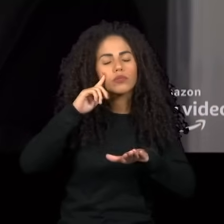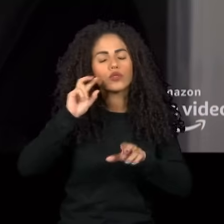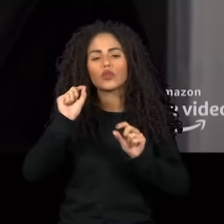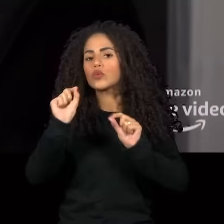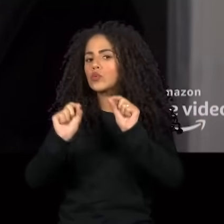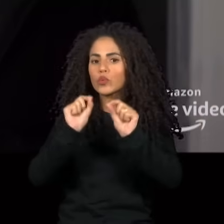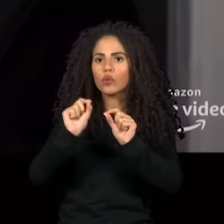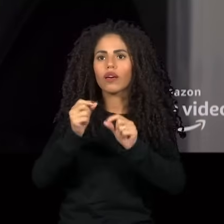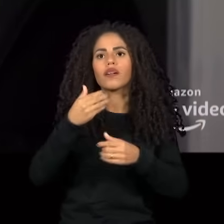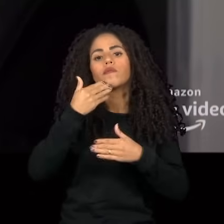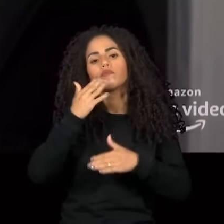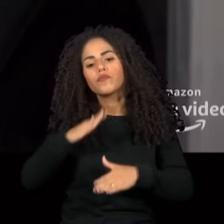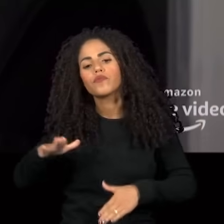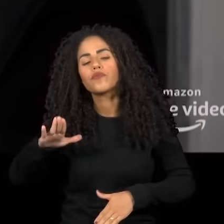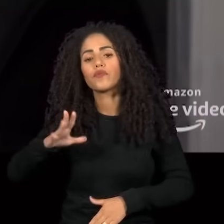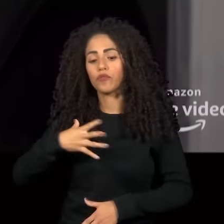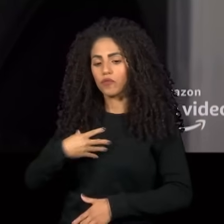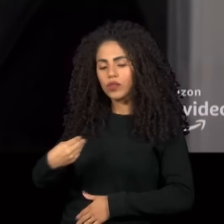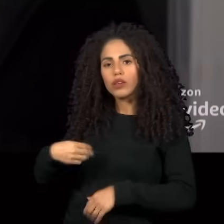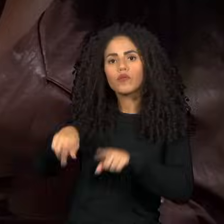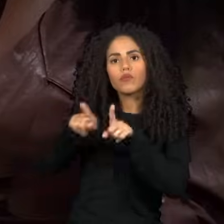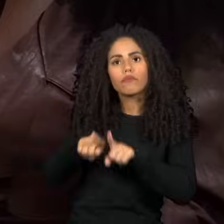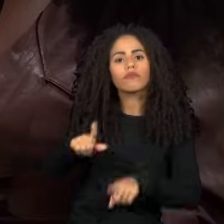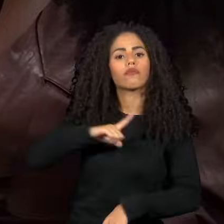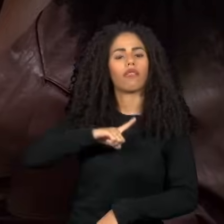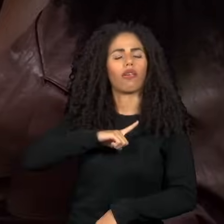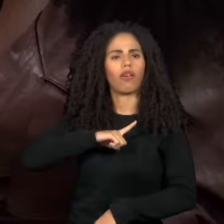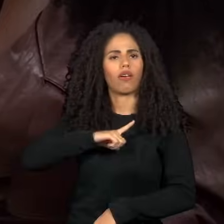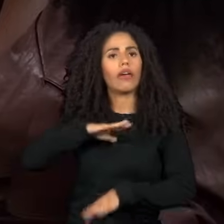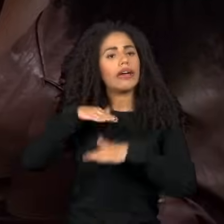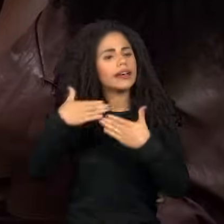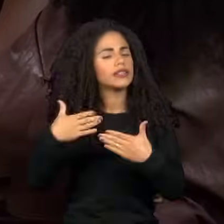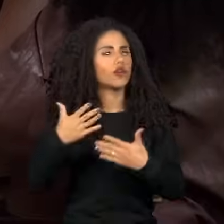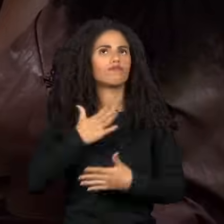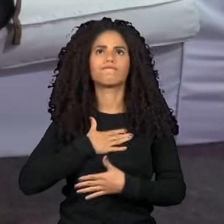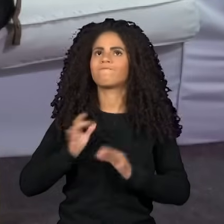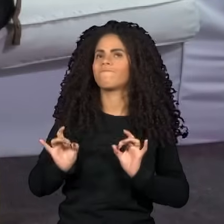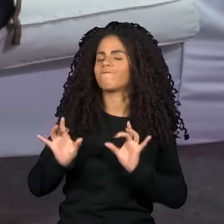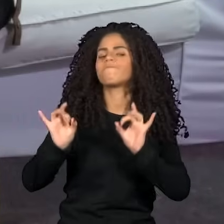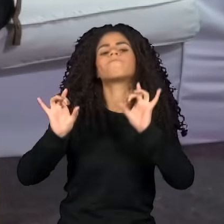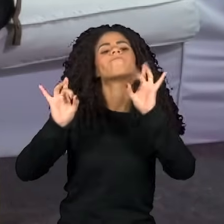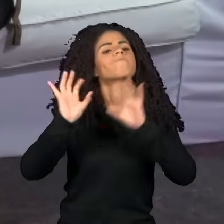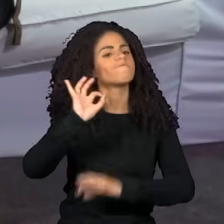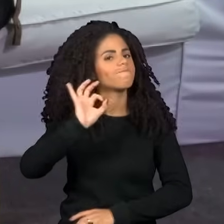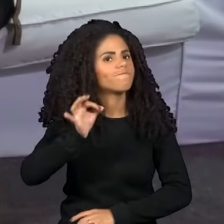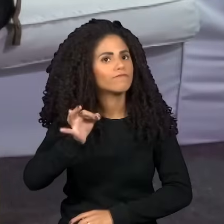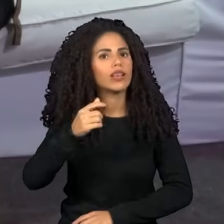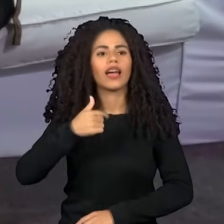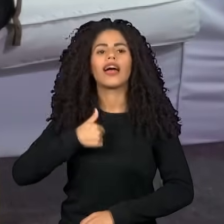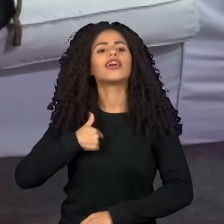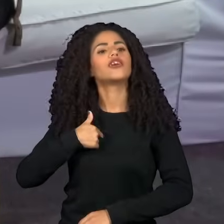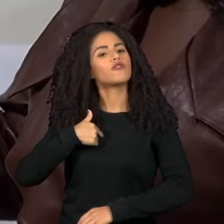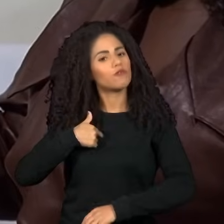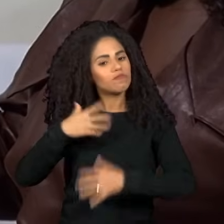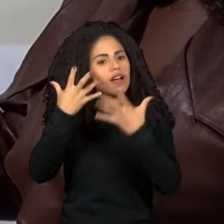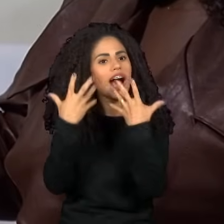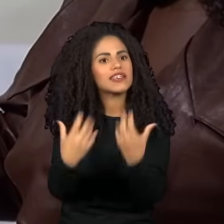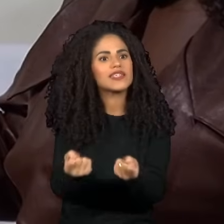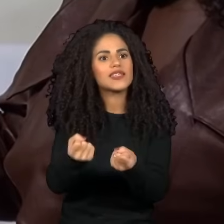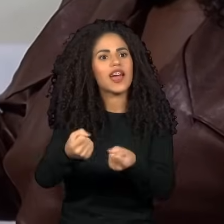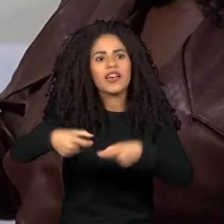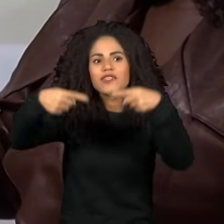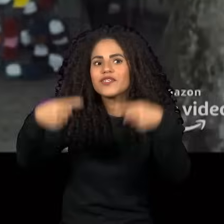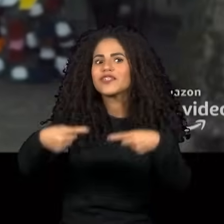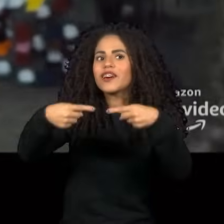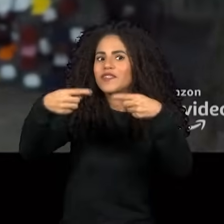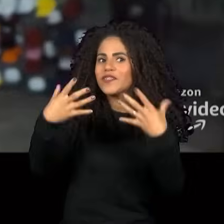é um arquétipo e um ponto da vida dela que humaniza. Então é um grande presente e tô aberta a novos desafios. Acho que vem coisa boa